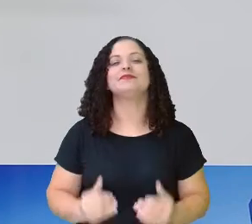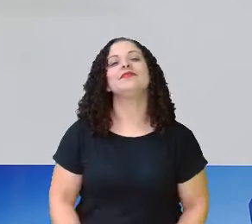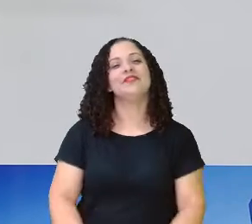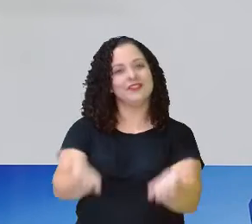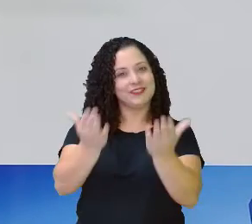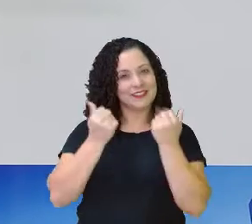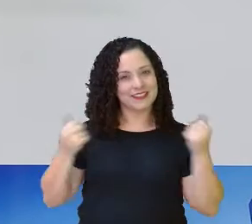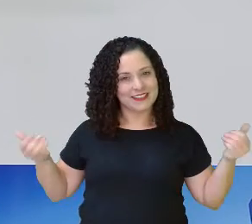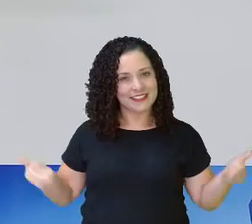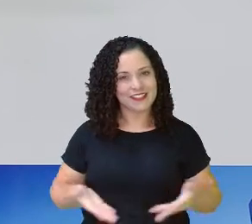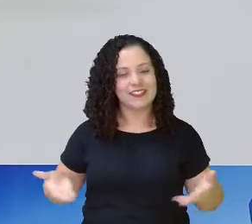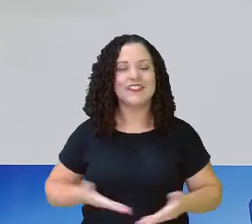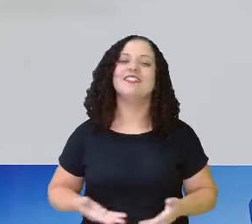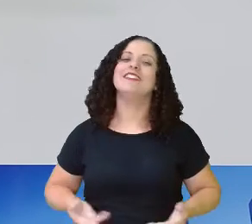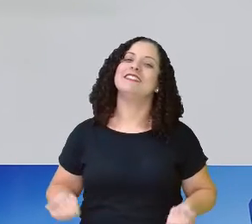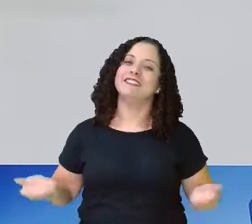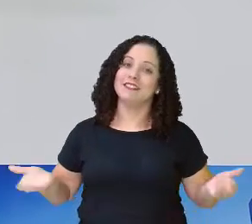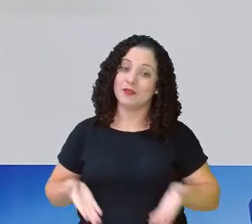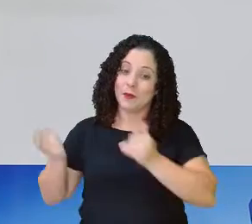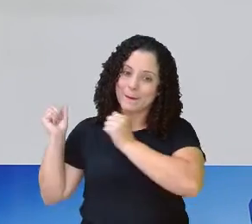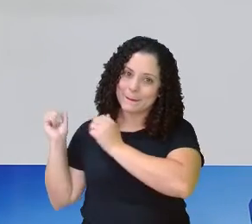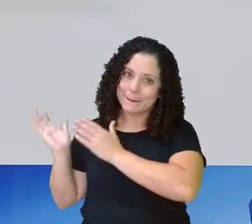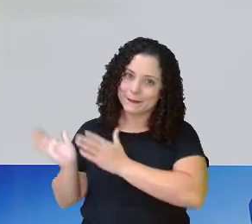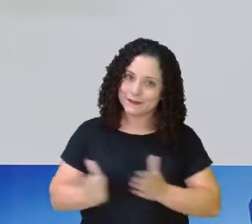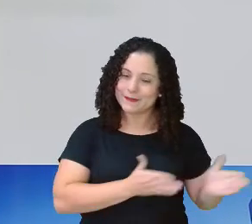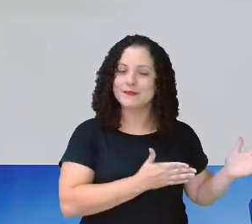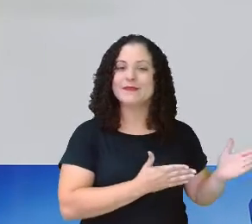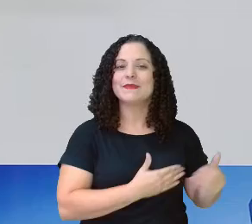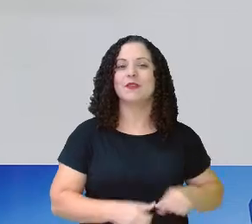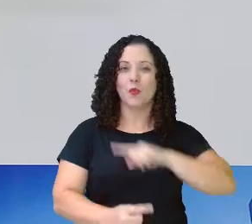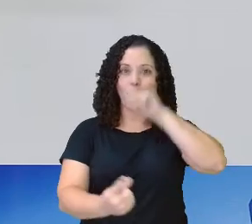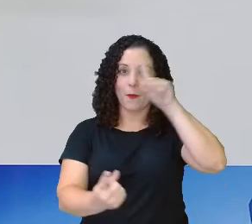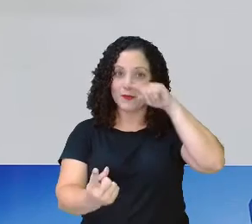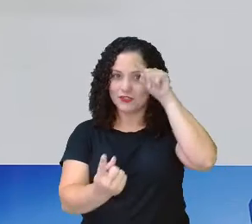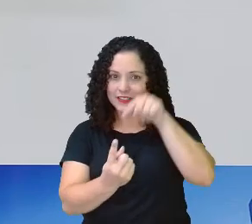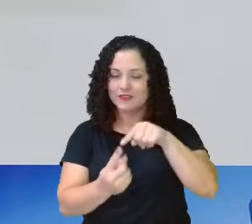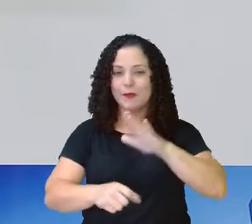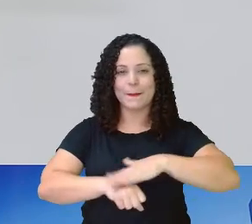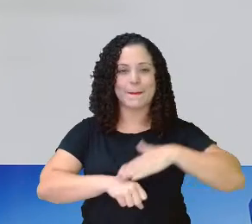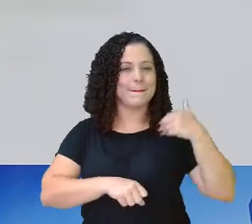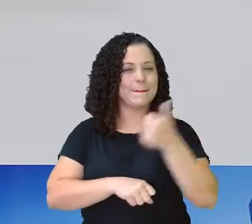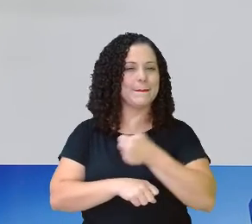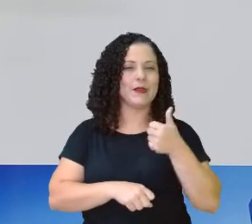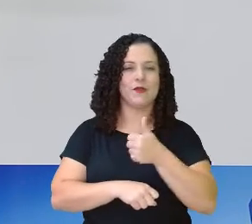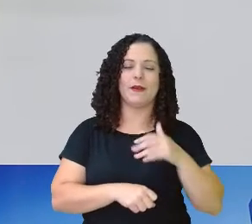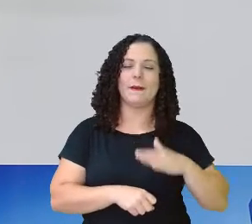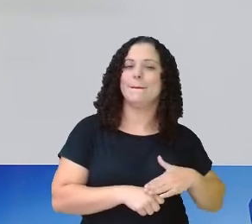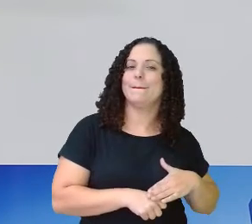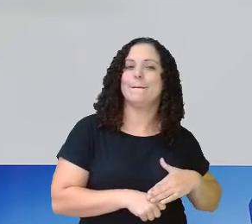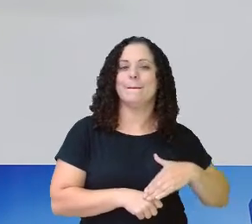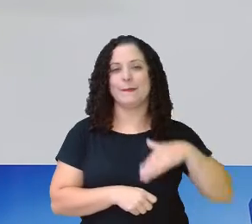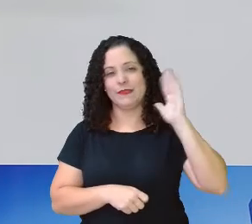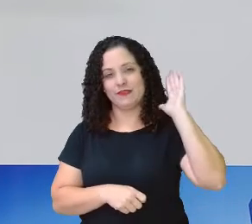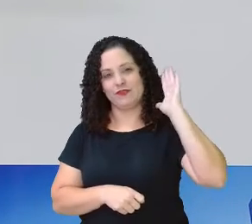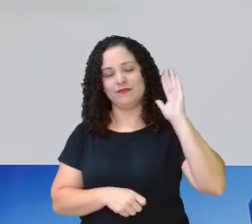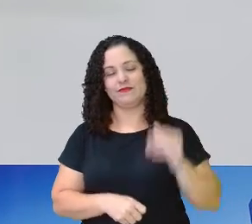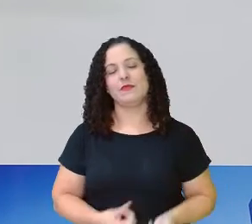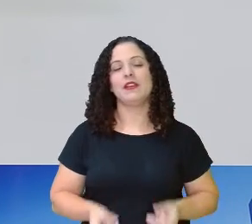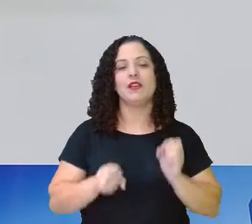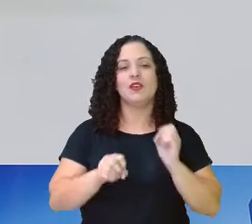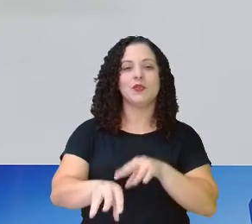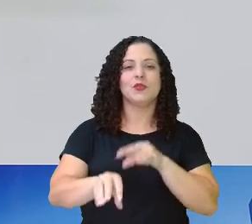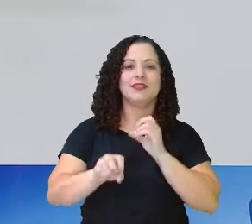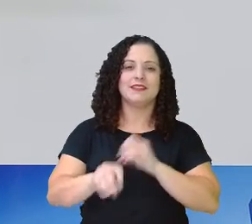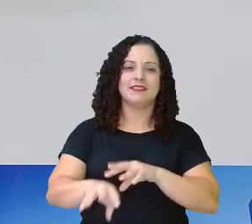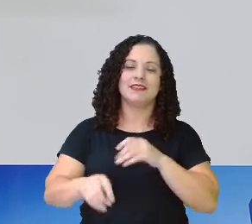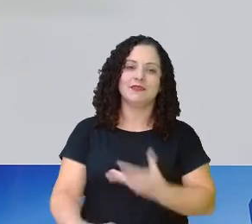e juntas para mais esse semestre com esse objetivo de melhorar cada vez mais a educação dos